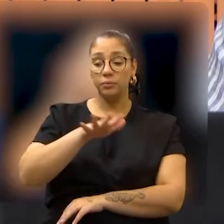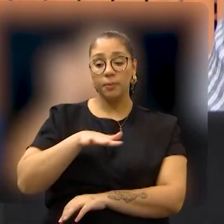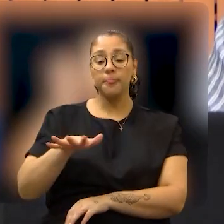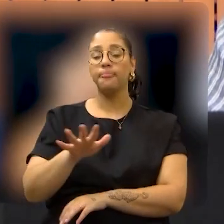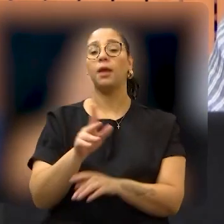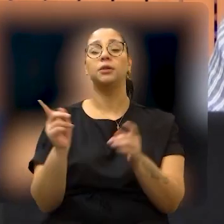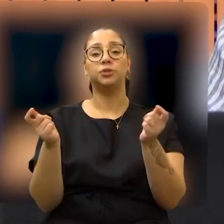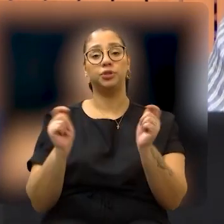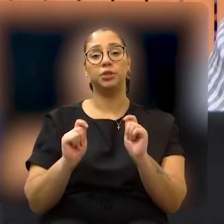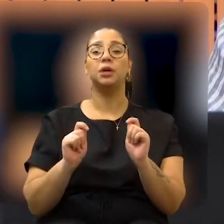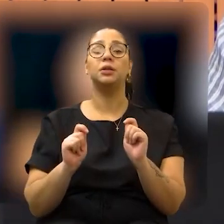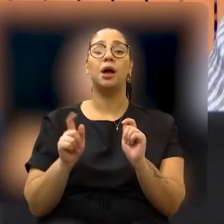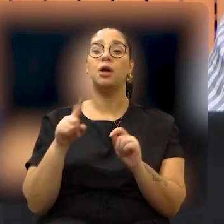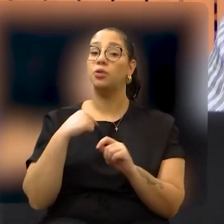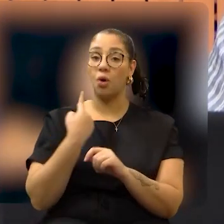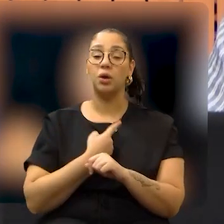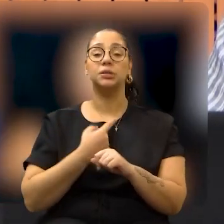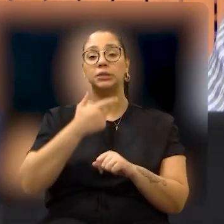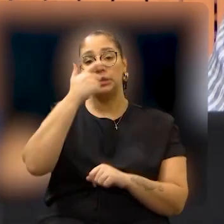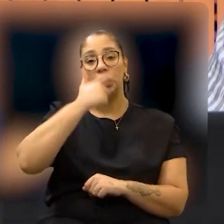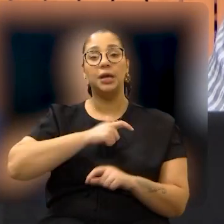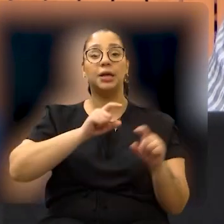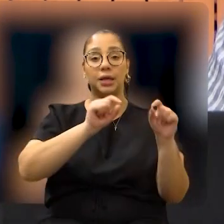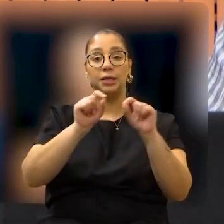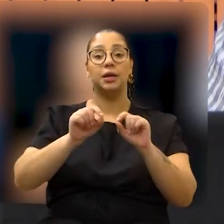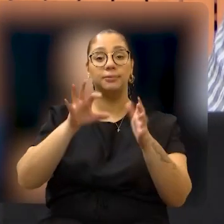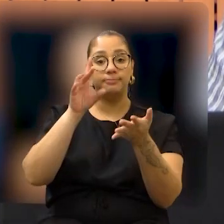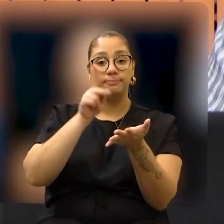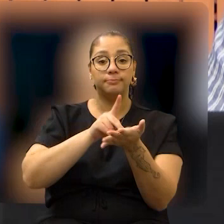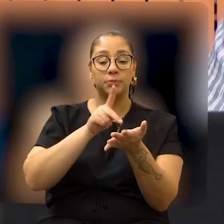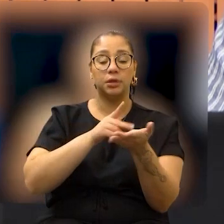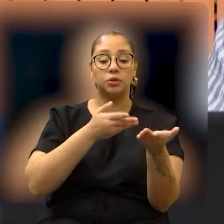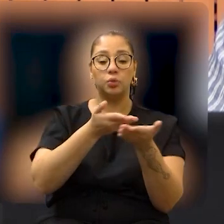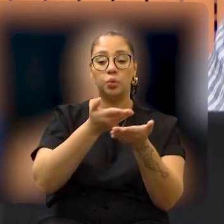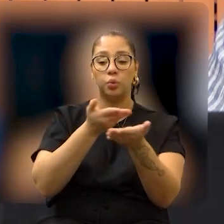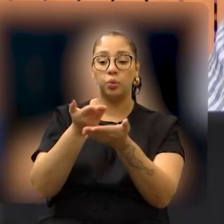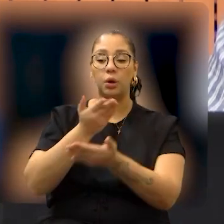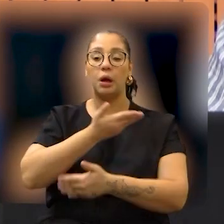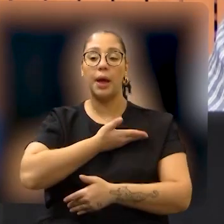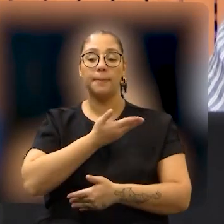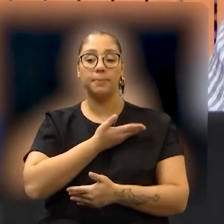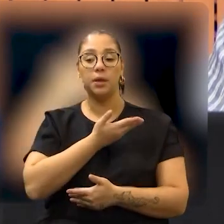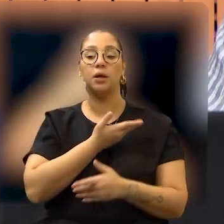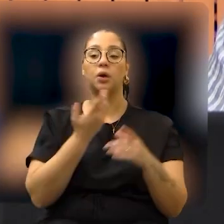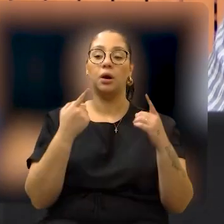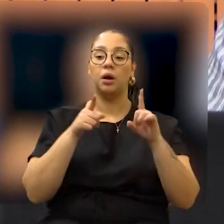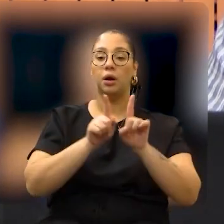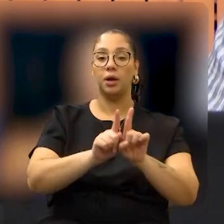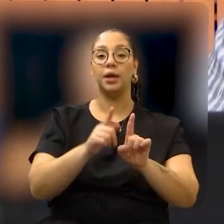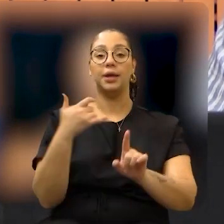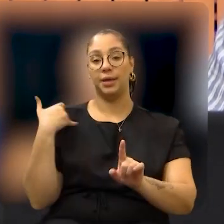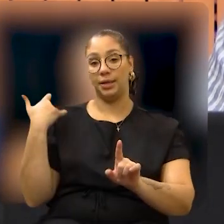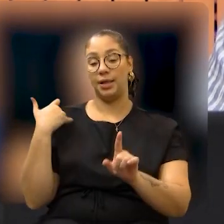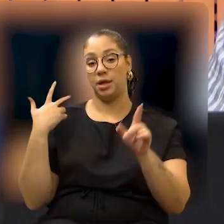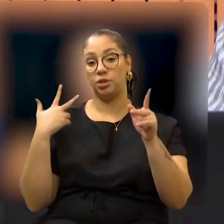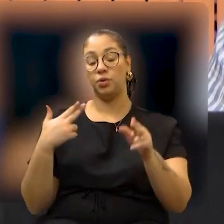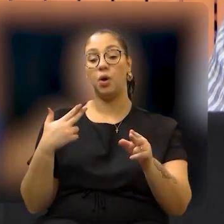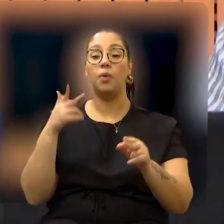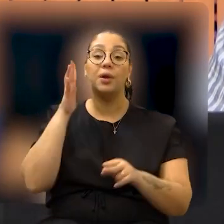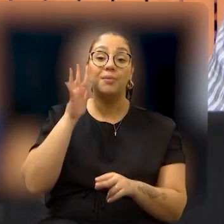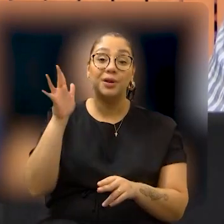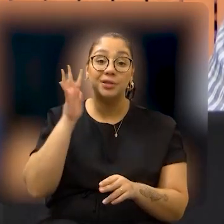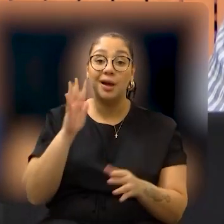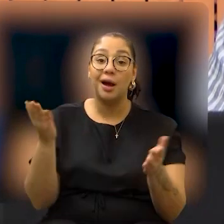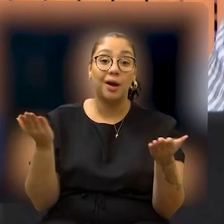esse ambiente onde a gente poderia ser quem nós realmente somos, com os nossos colegas, os nossos amigos, e que tenham ali a